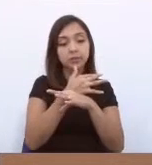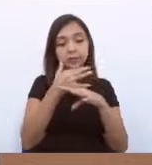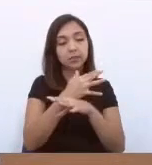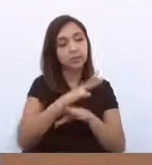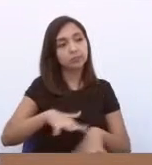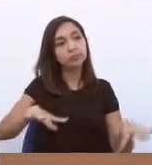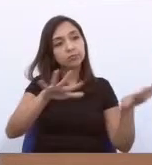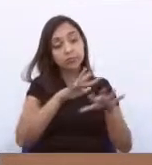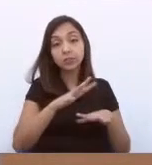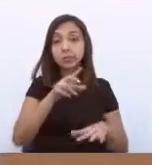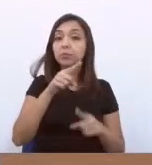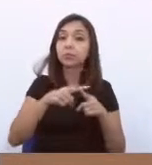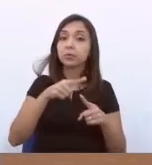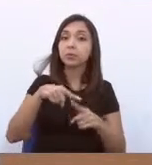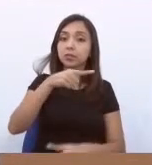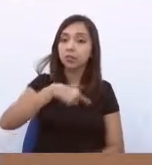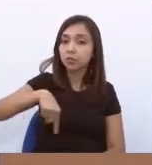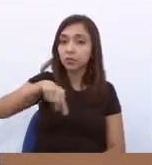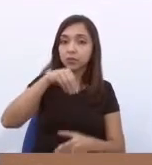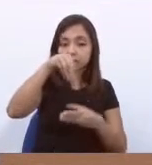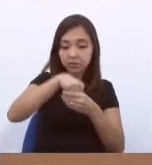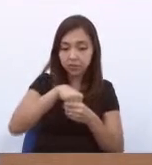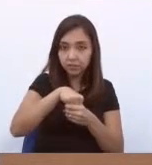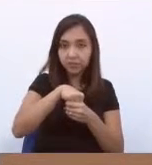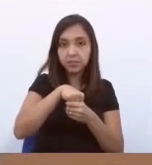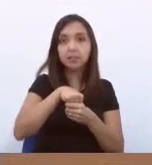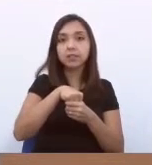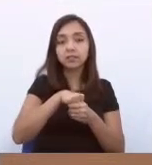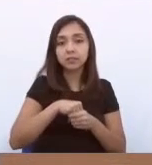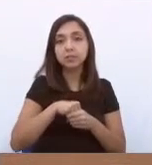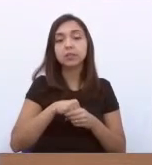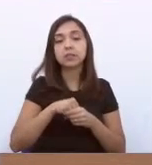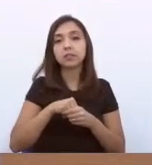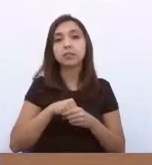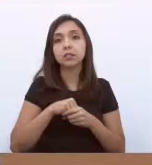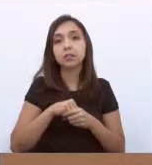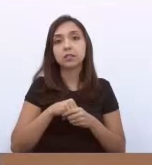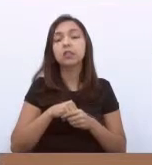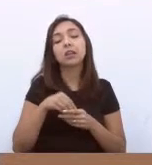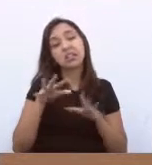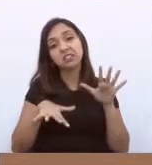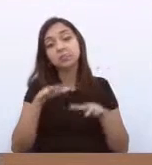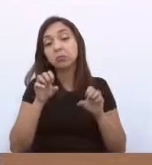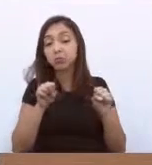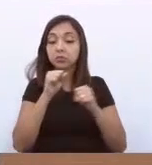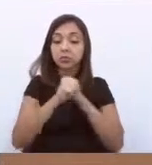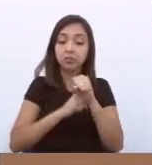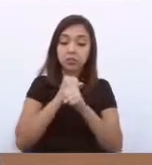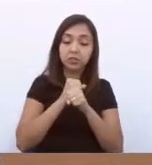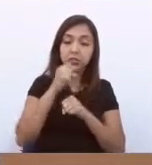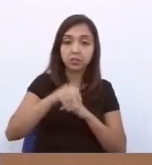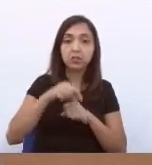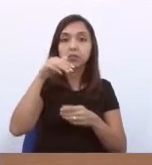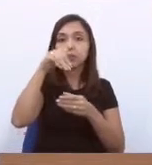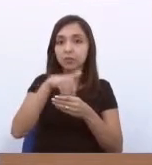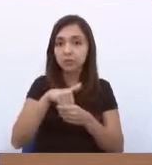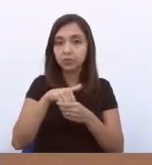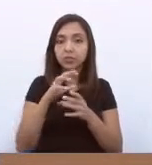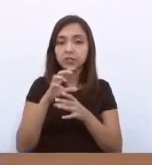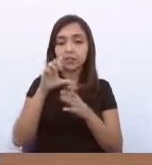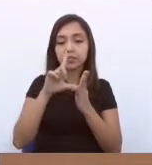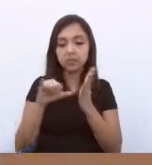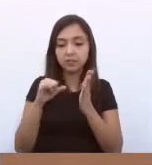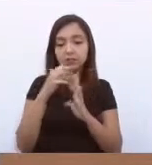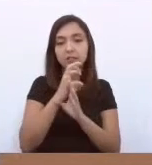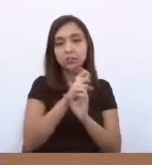cidade, porque nós estaremos dentro de em breve, ainda tudo indica que esse ano, votando essa lei